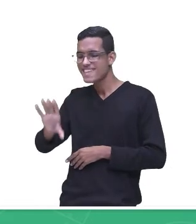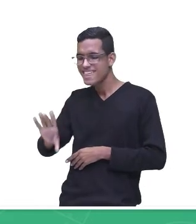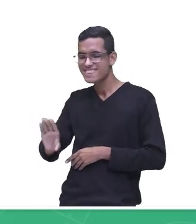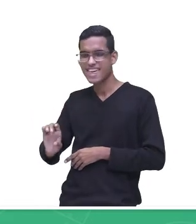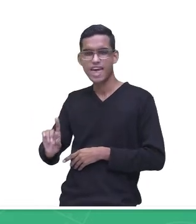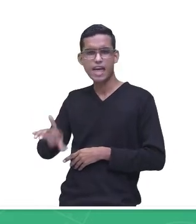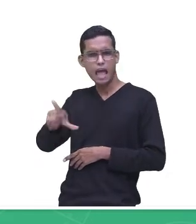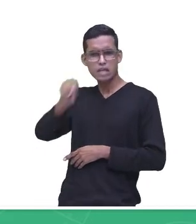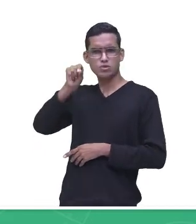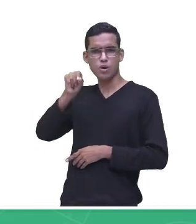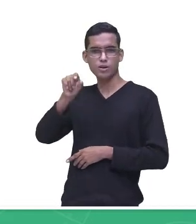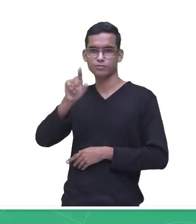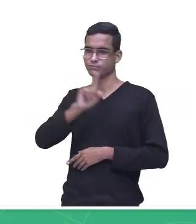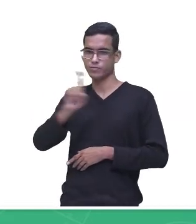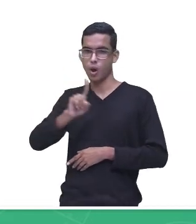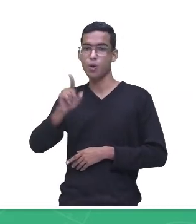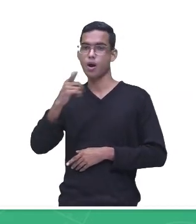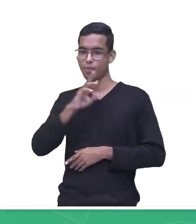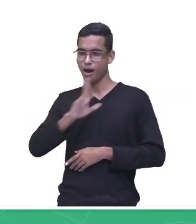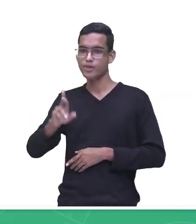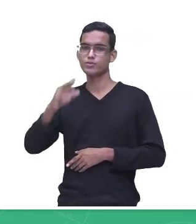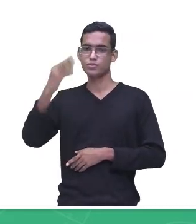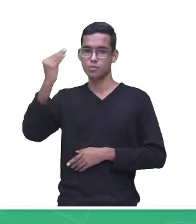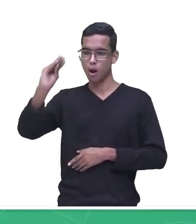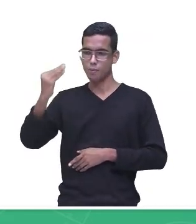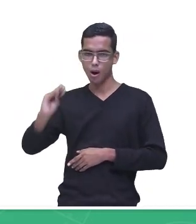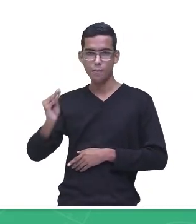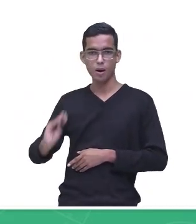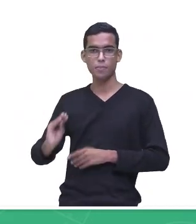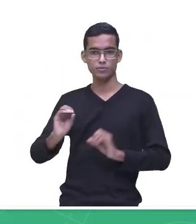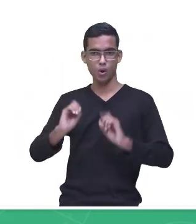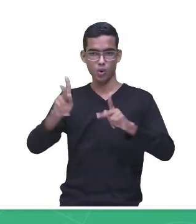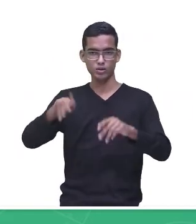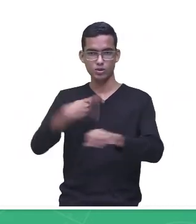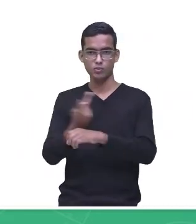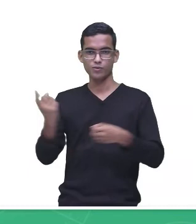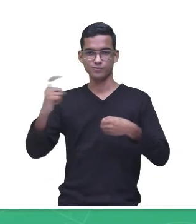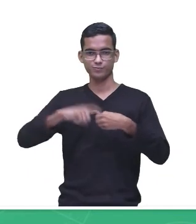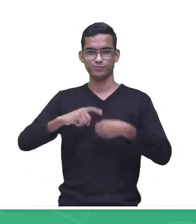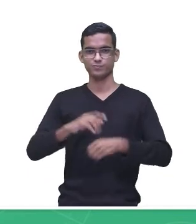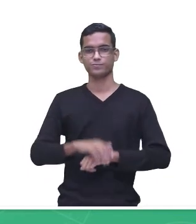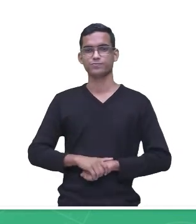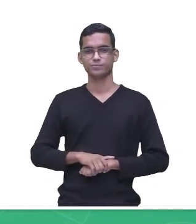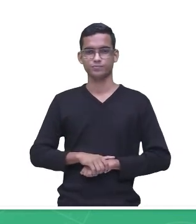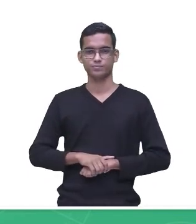quadro aí, tá bom? Daqui a pouco a gente volta para ajudar nas respostas.